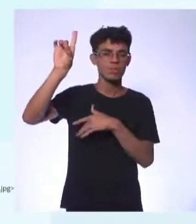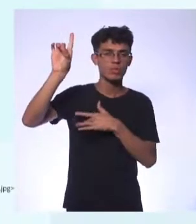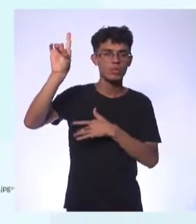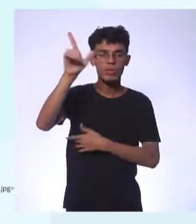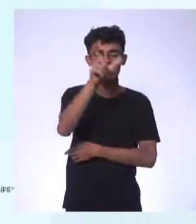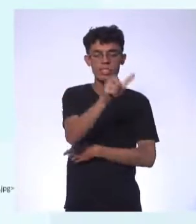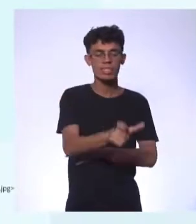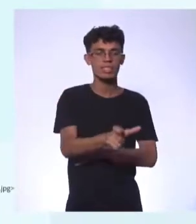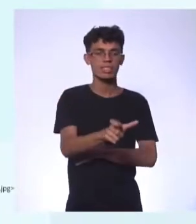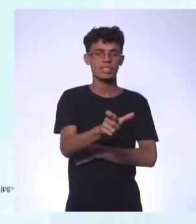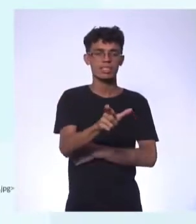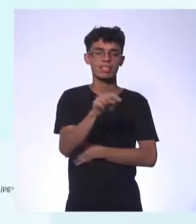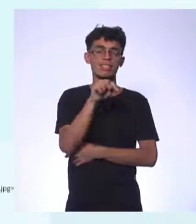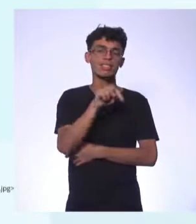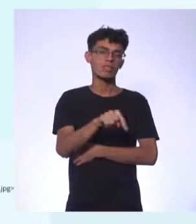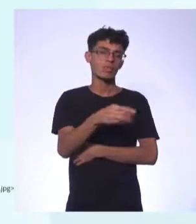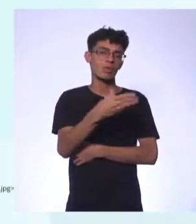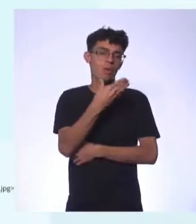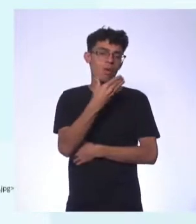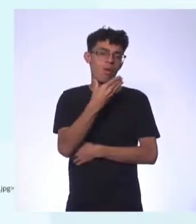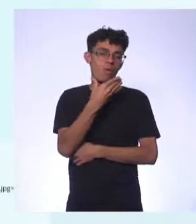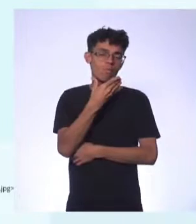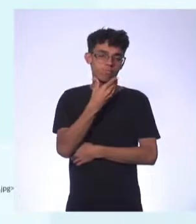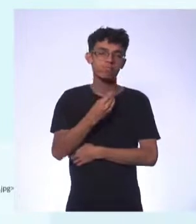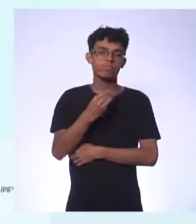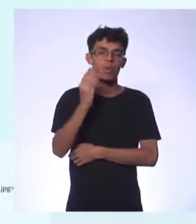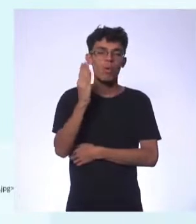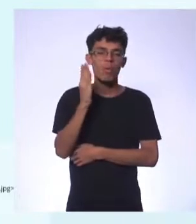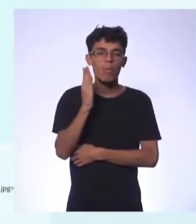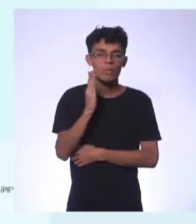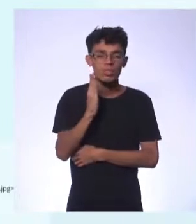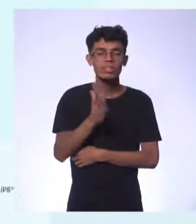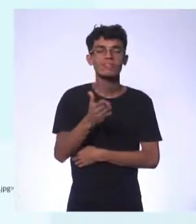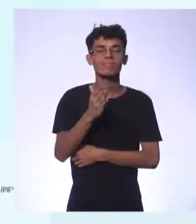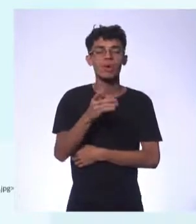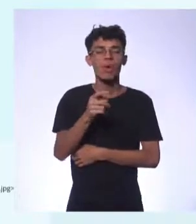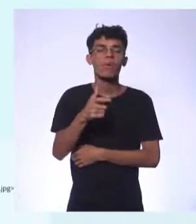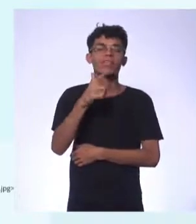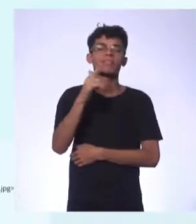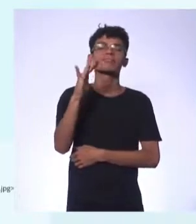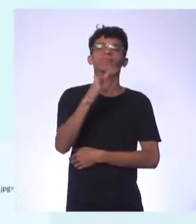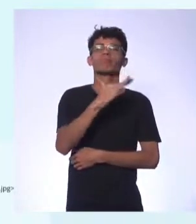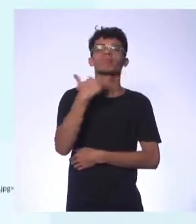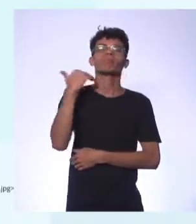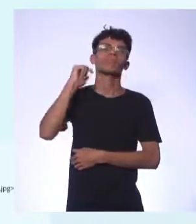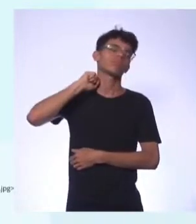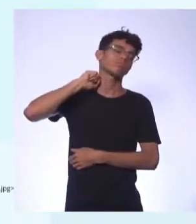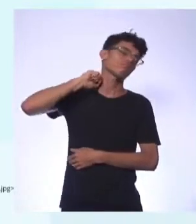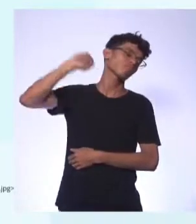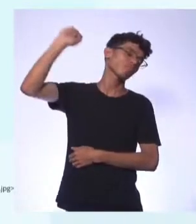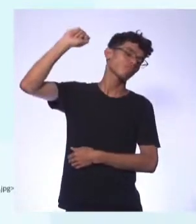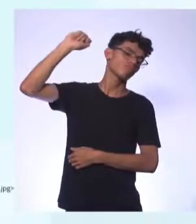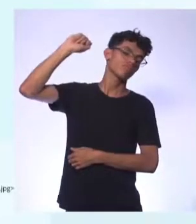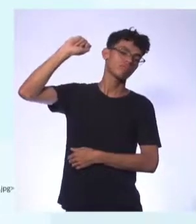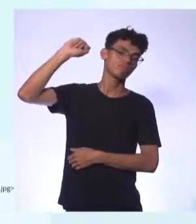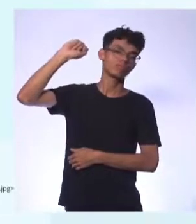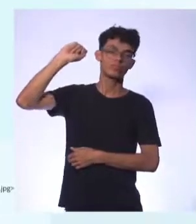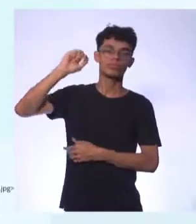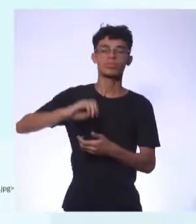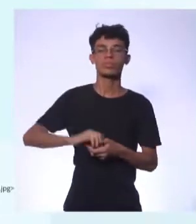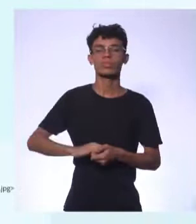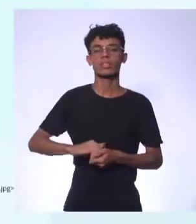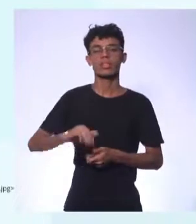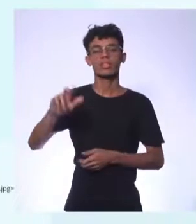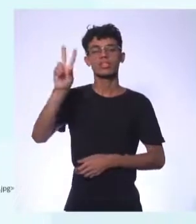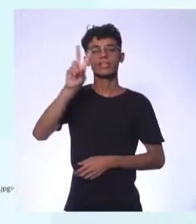está prestes a ser enforcado, está aqui a corda pendurada ao pescoço dele, né? E na imagem aqui do